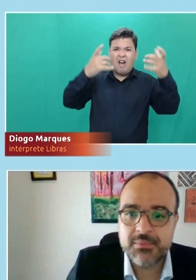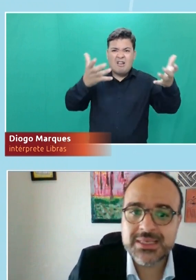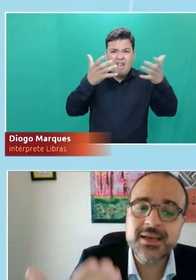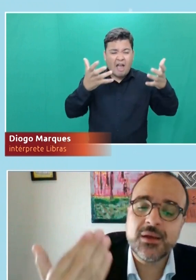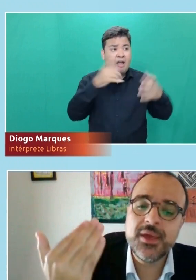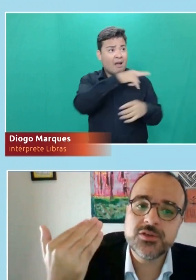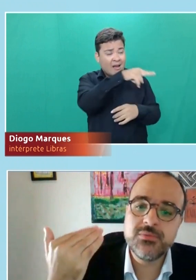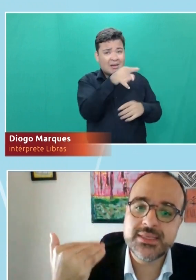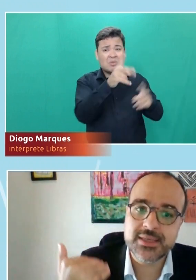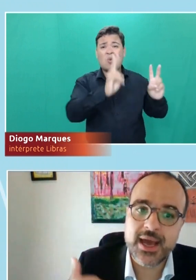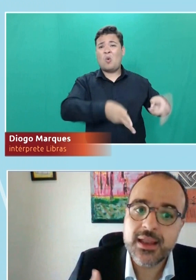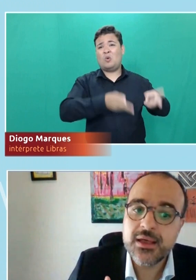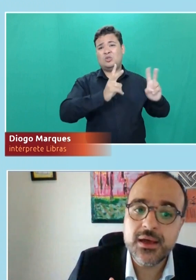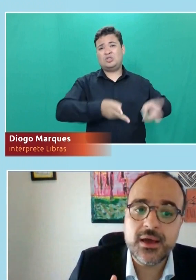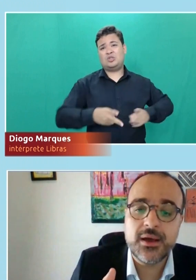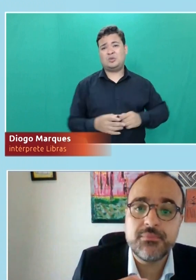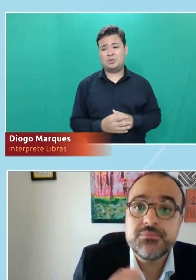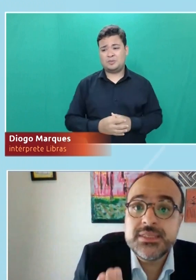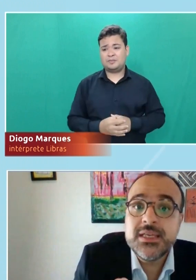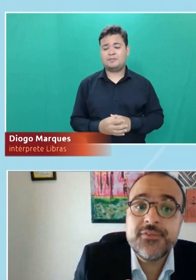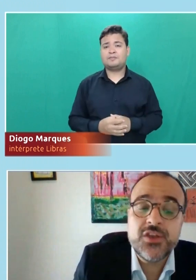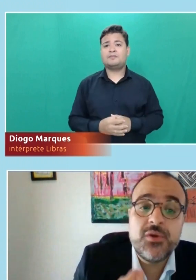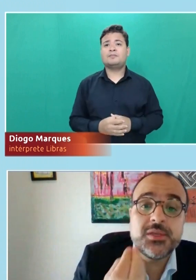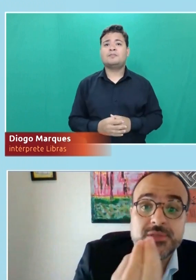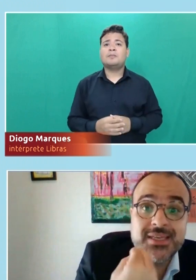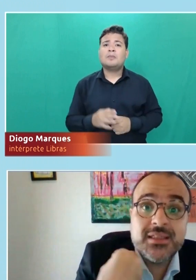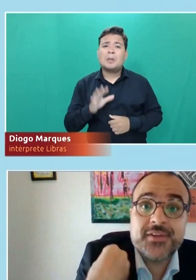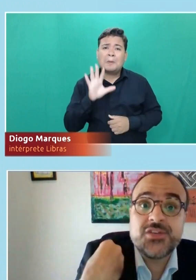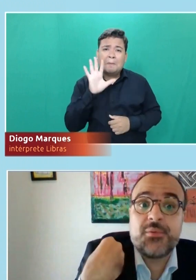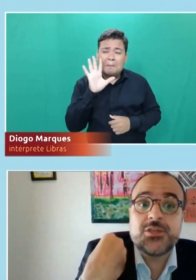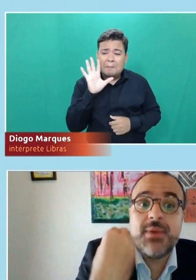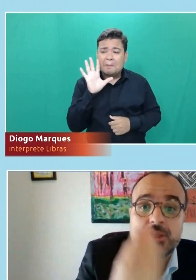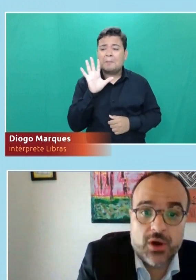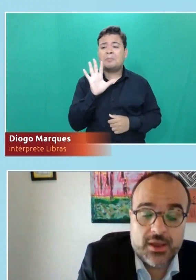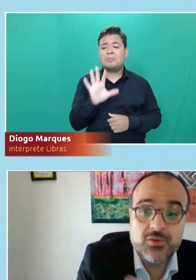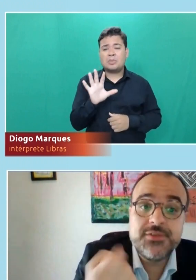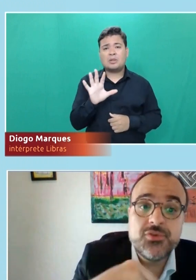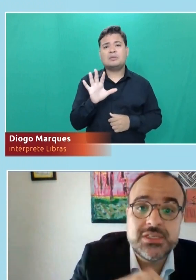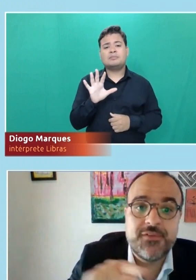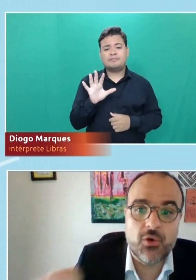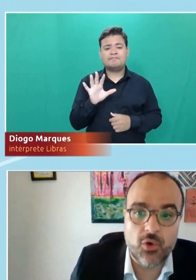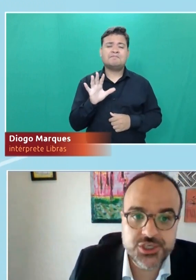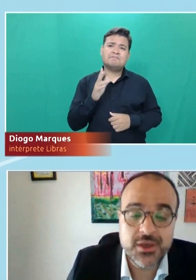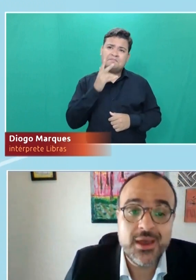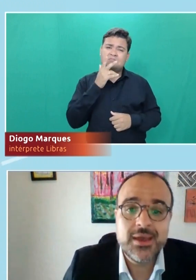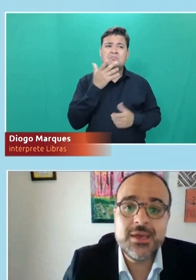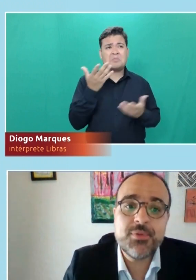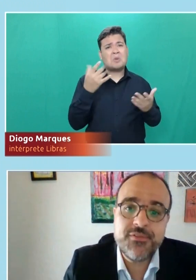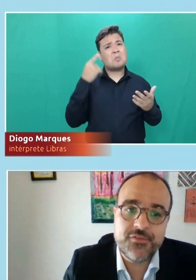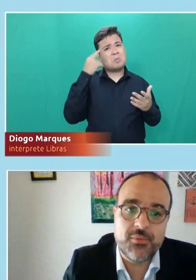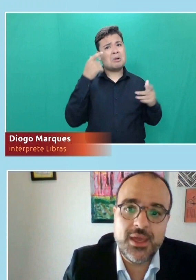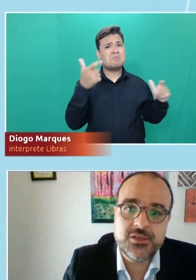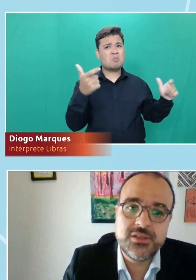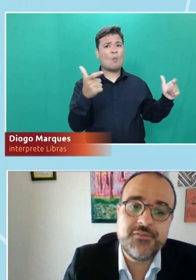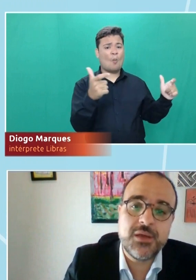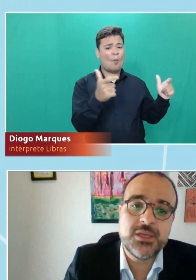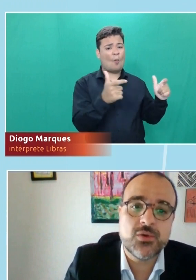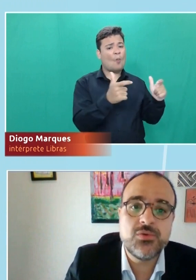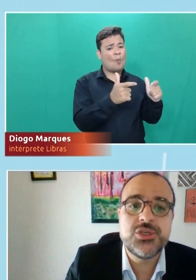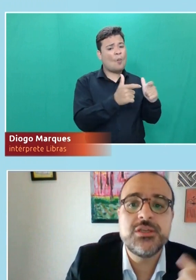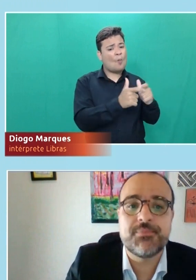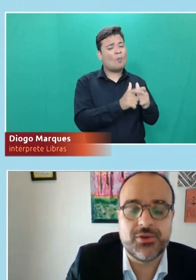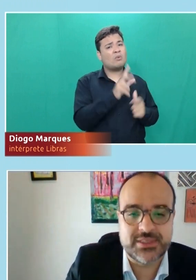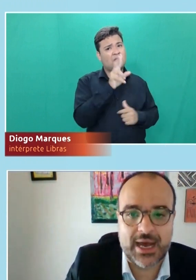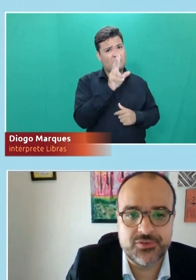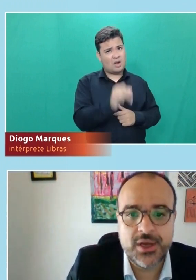ocorrer. Mas, certamente, numa escala significativamente menor, inclusive do que se vê hoje, e provavelmente